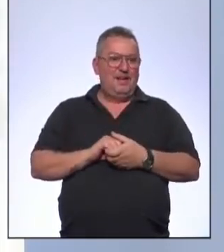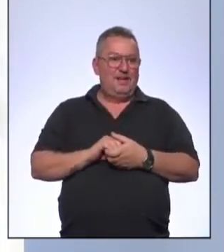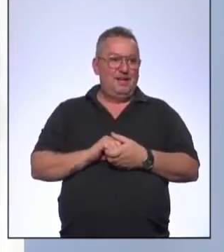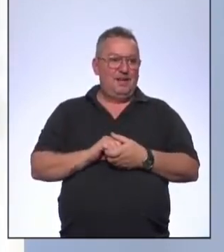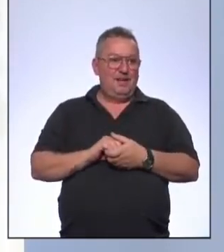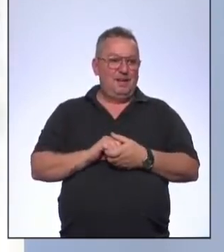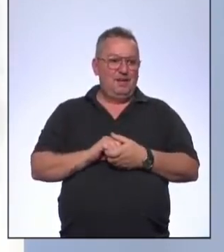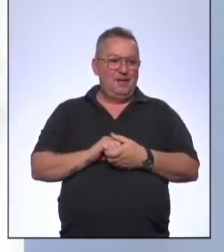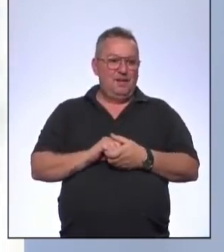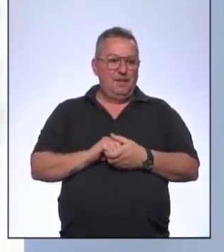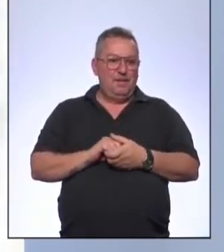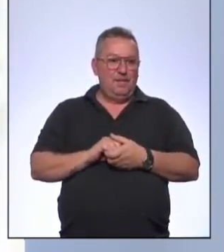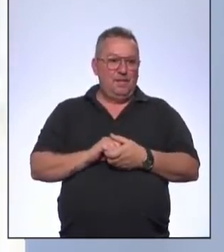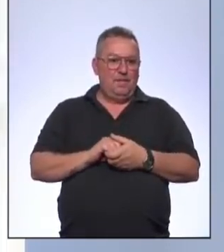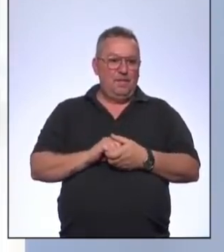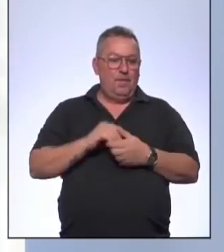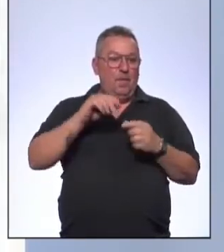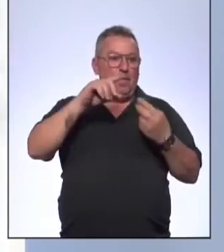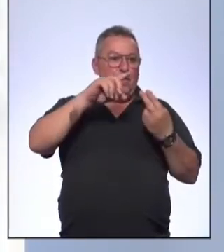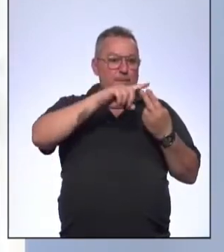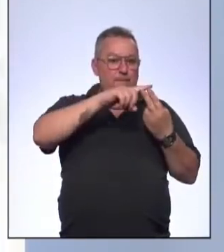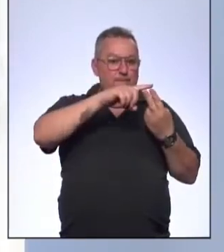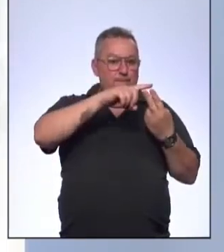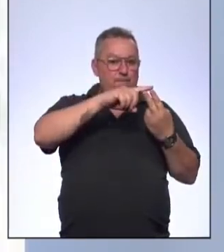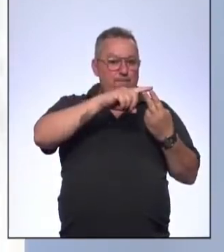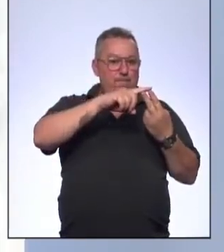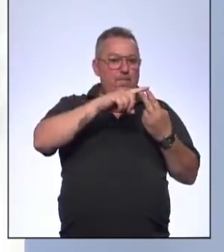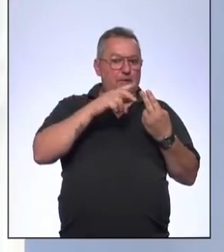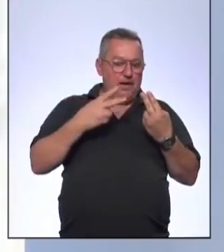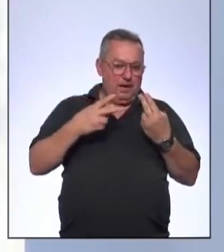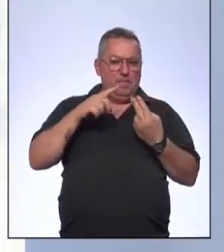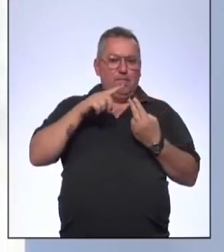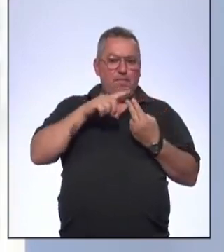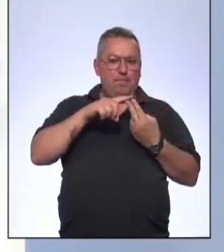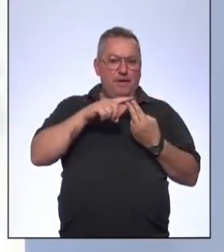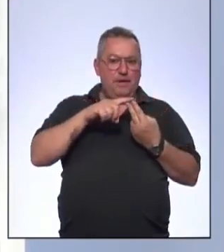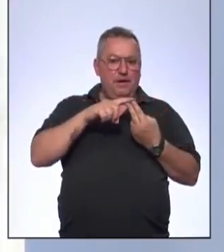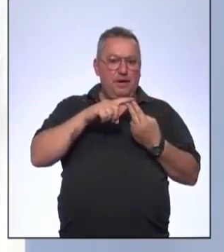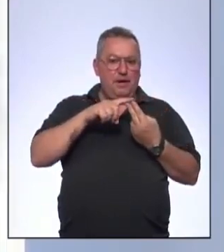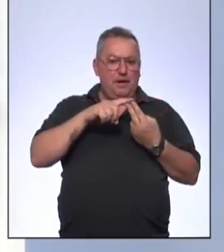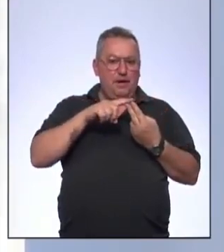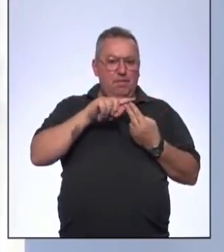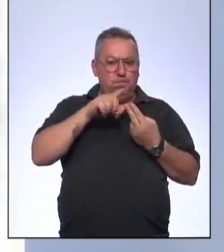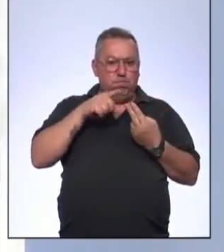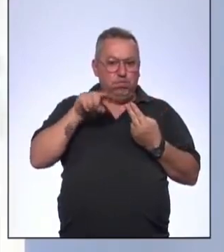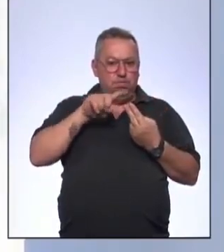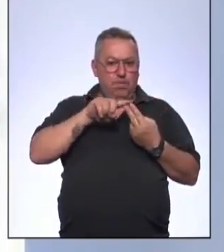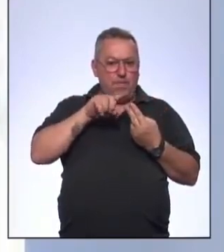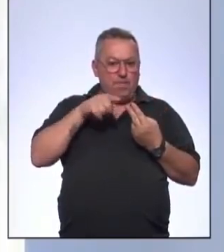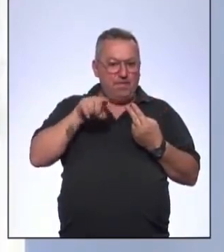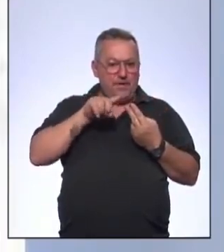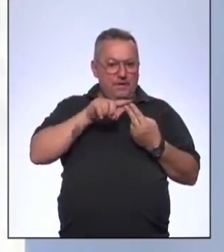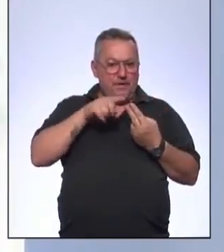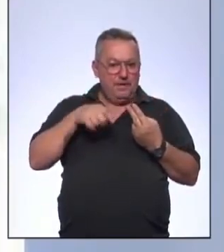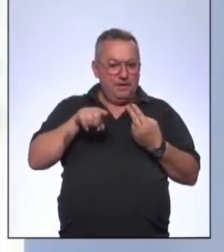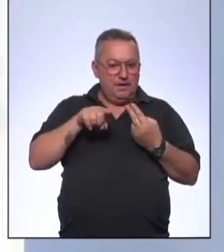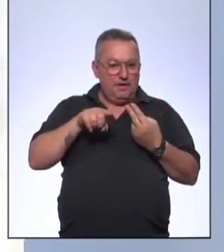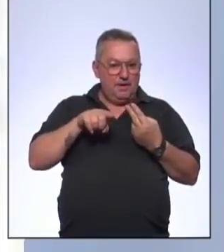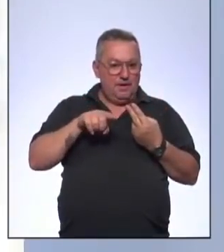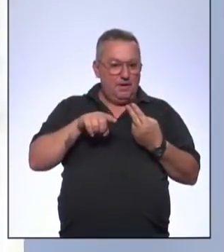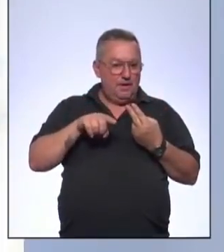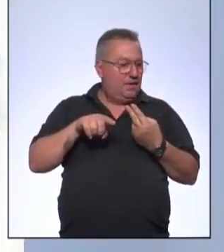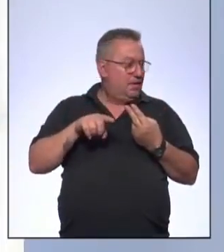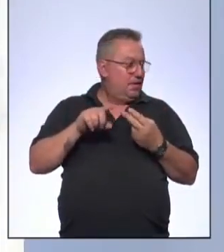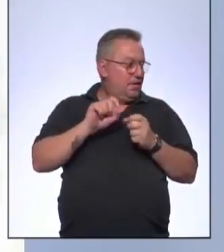que, que eu tenho? O π, a gente falou que é 3. 3. Então, substituo aqui como 3. O R